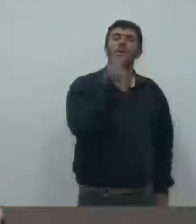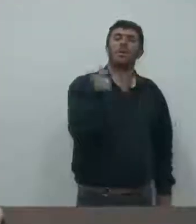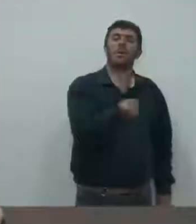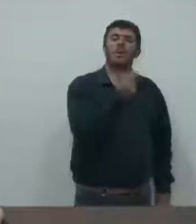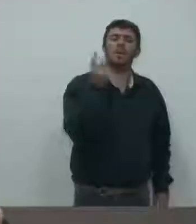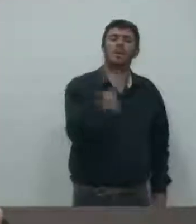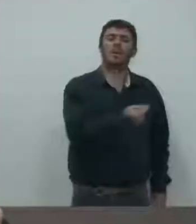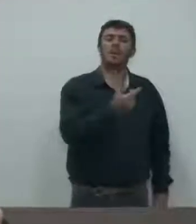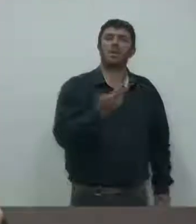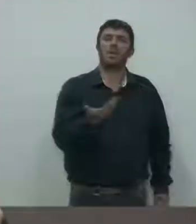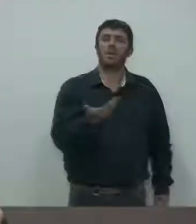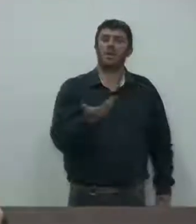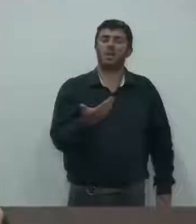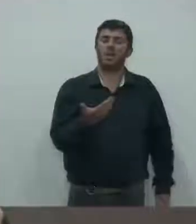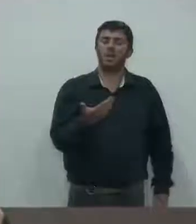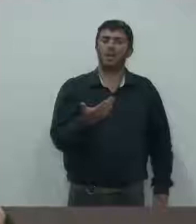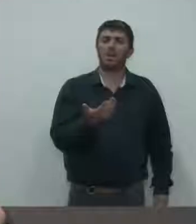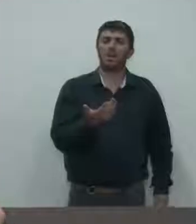é